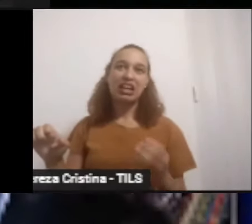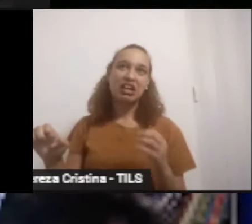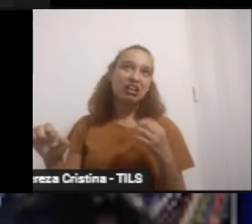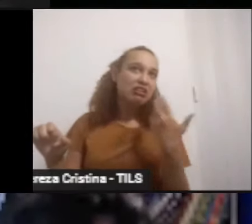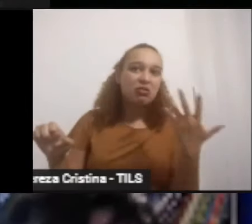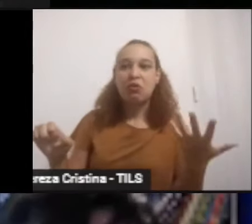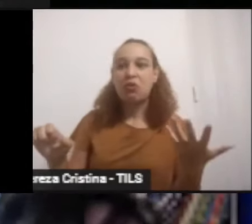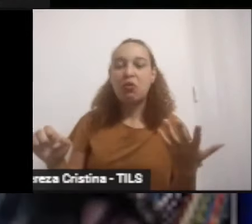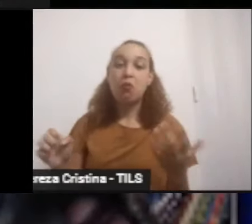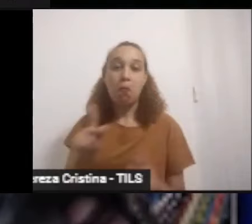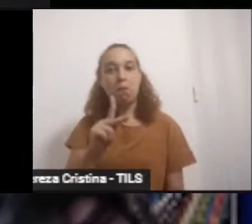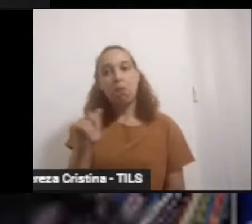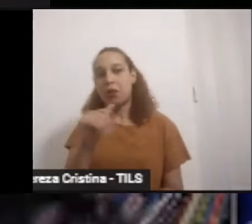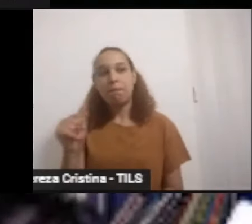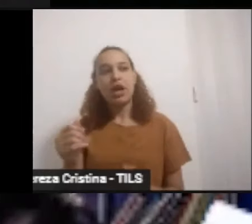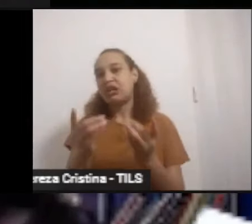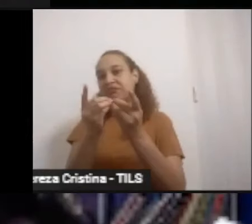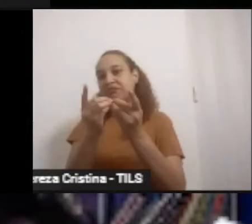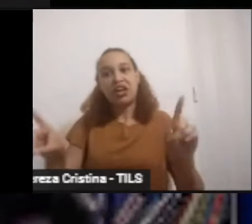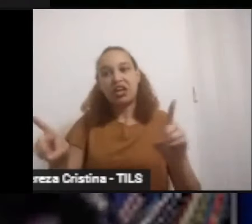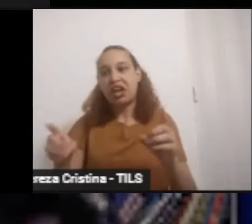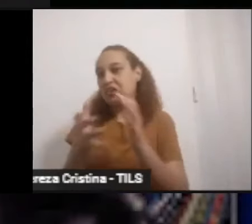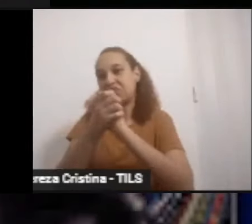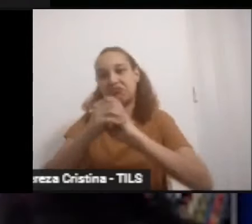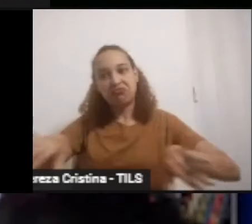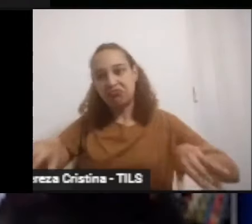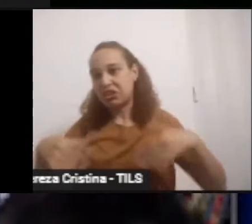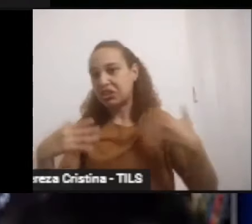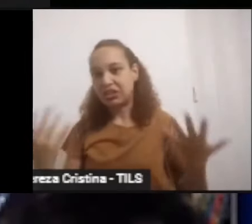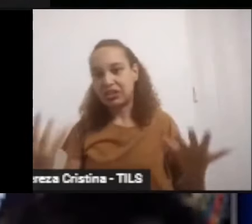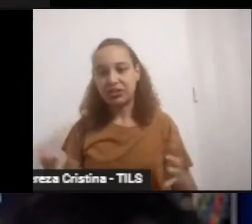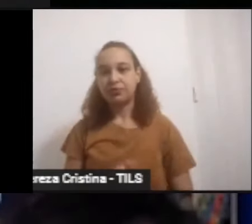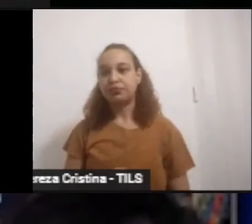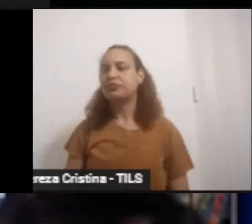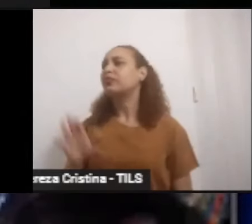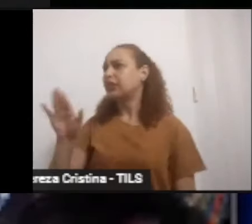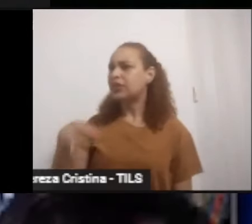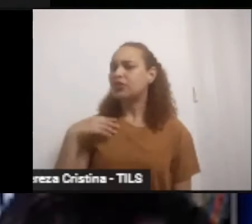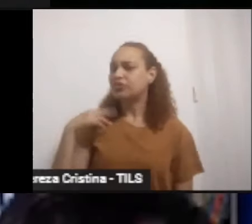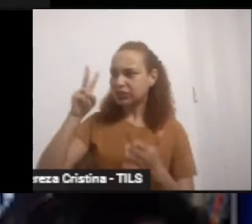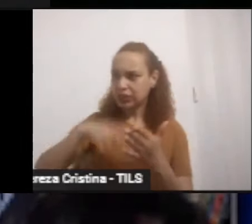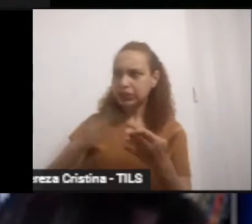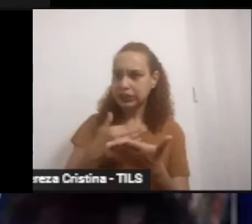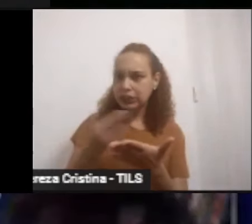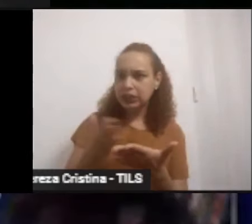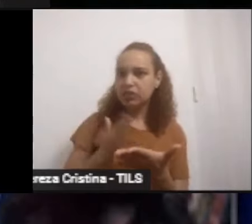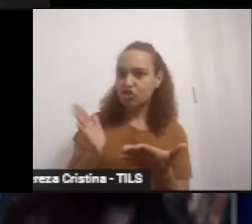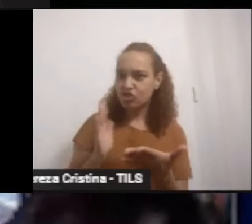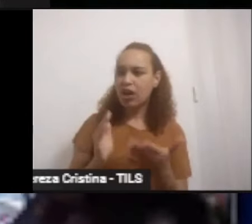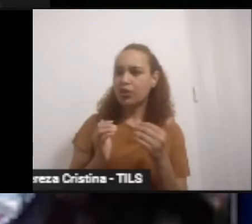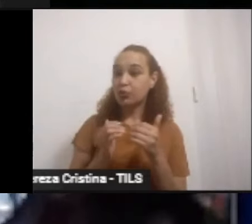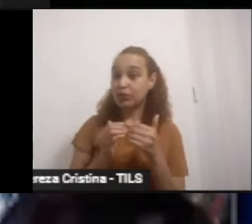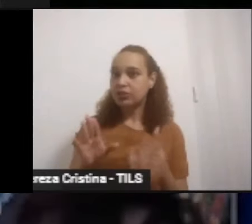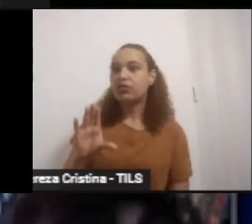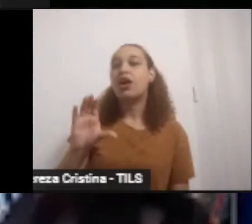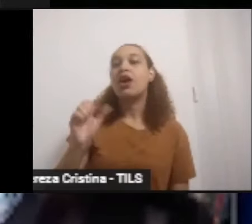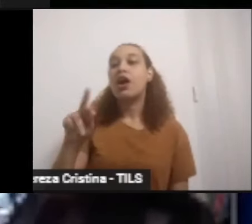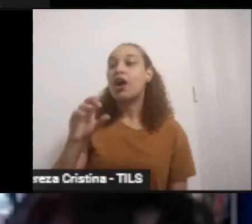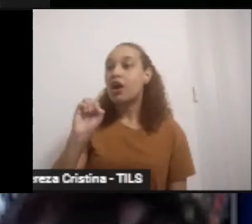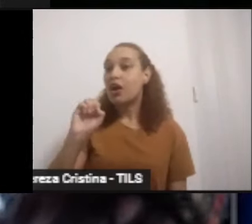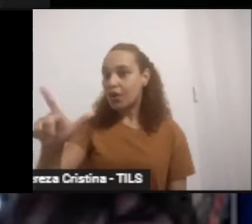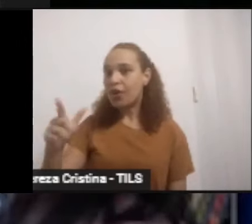tenham se separado. E até, olha, eu já li esse livro, imagina, eu li quando estava surgindo ainda, a Carol tinha me mandado o